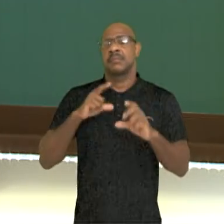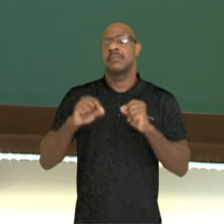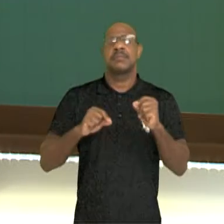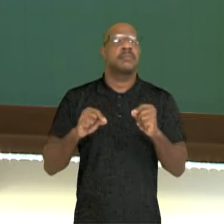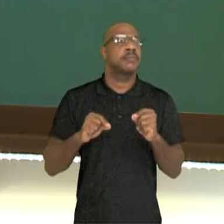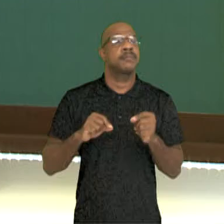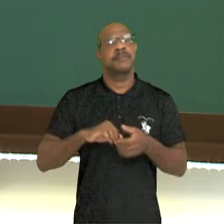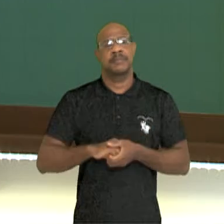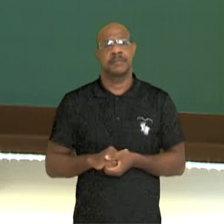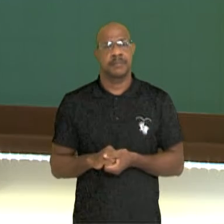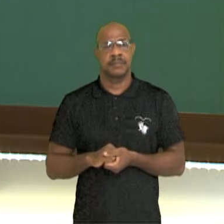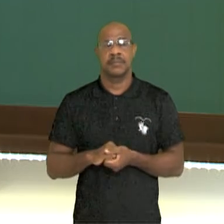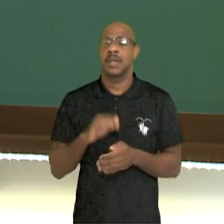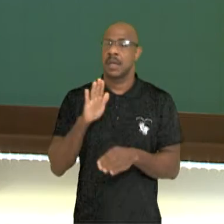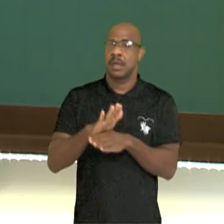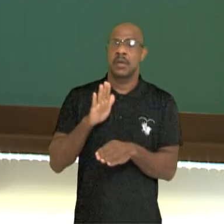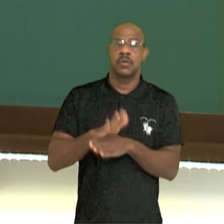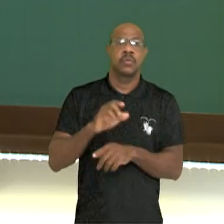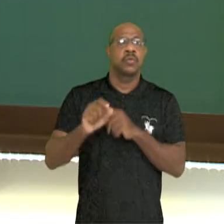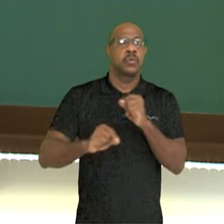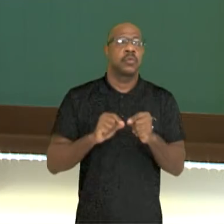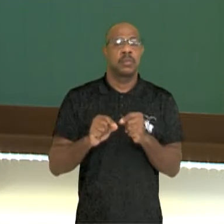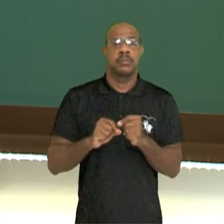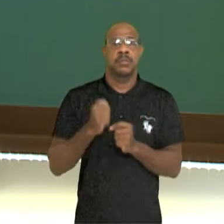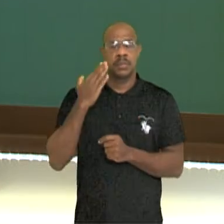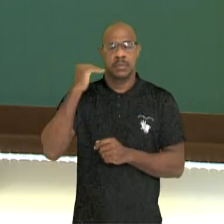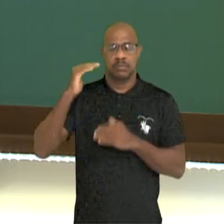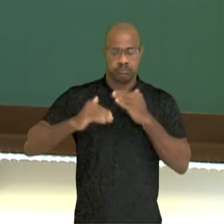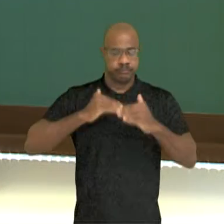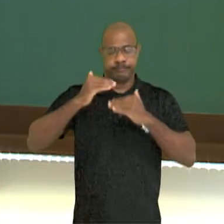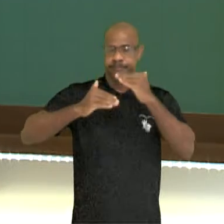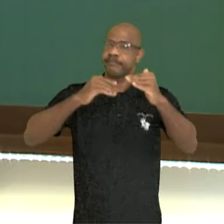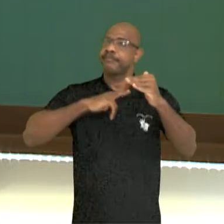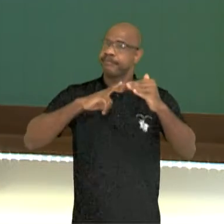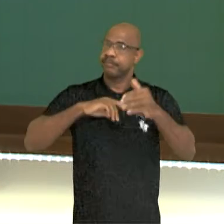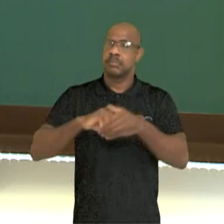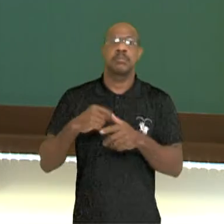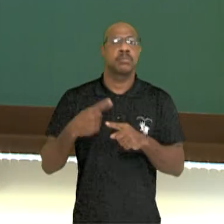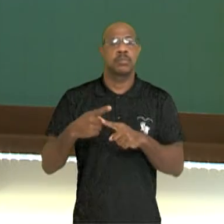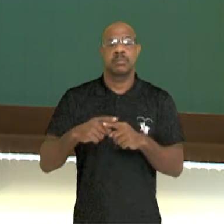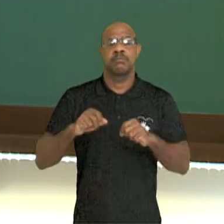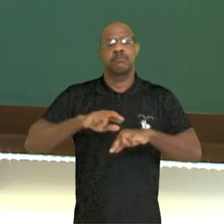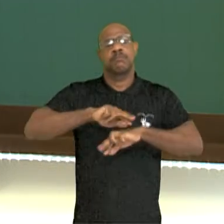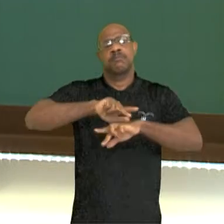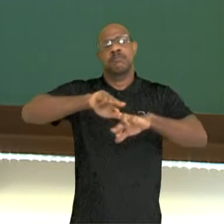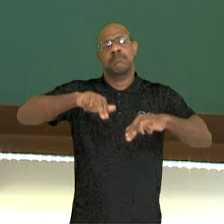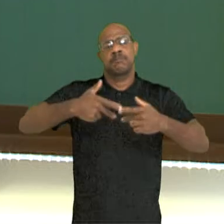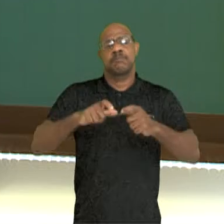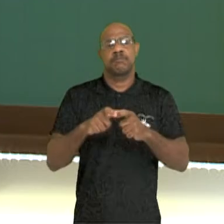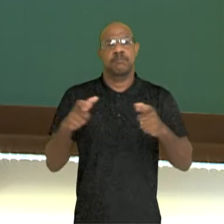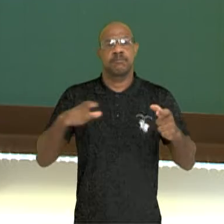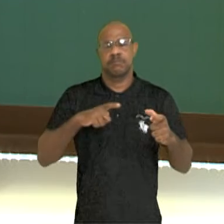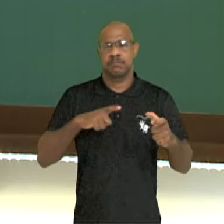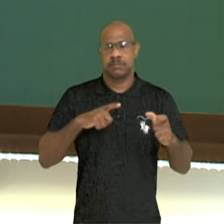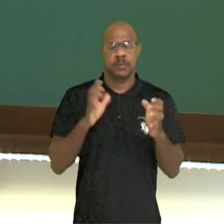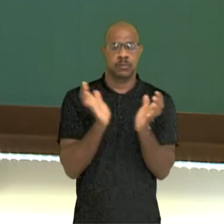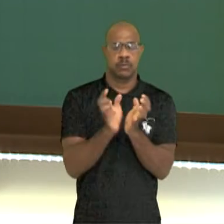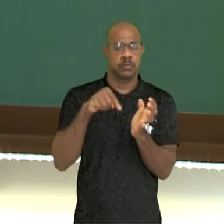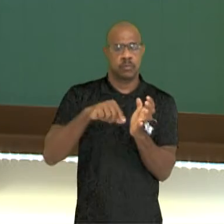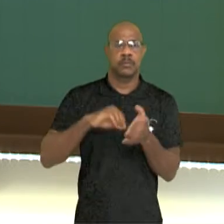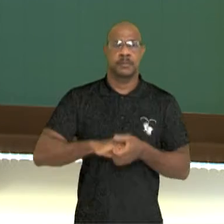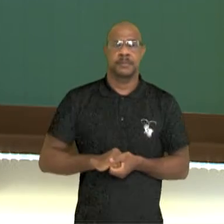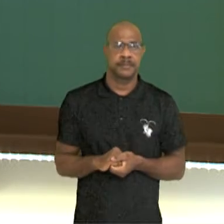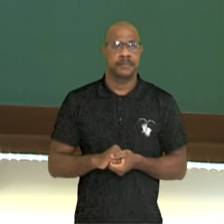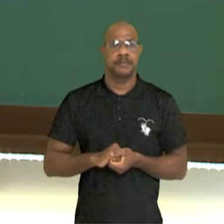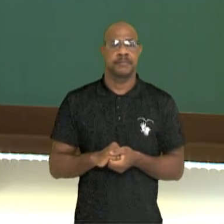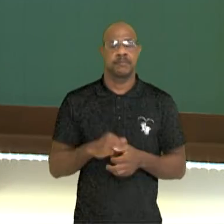acabam contribuindo para o sucesso evolutivo, por conta da grande diversidade existente neste grupo.